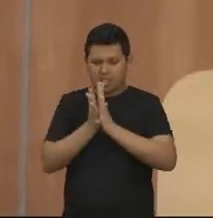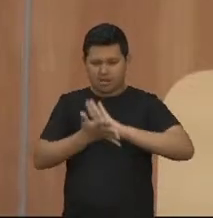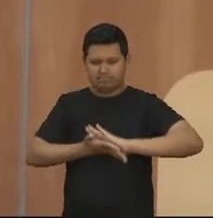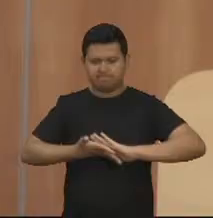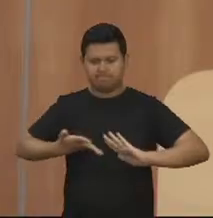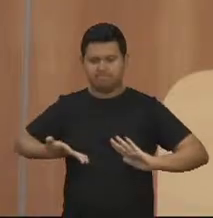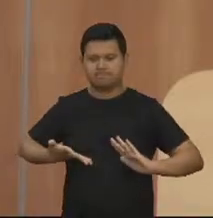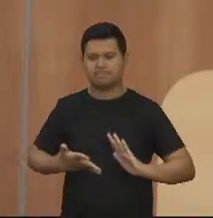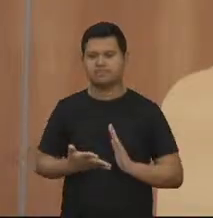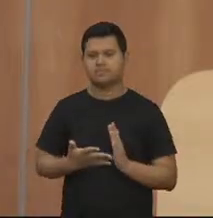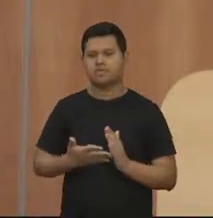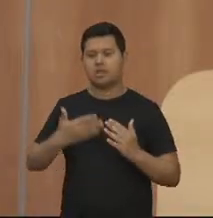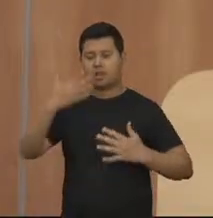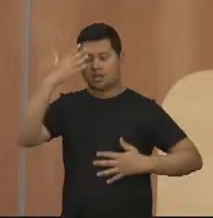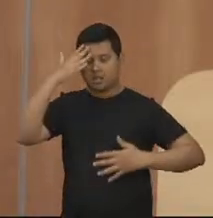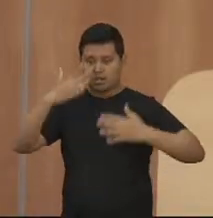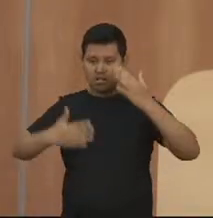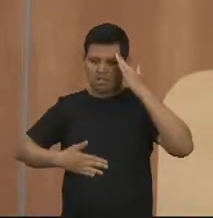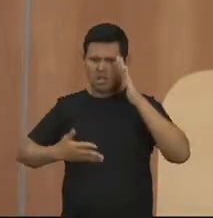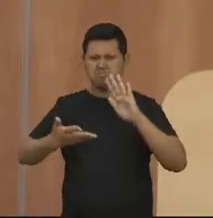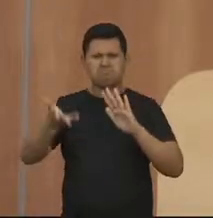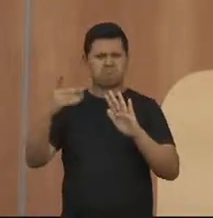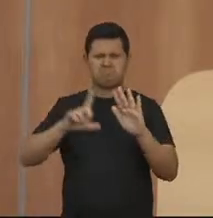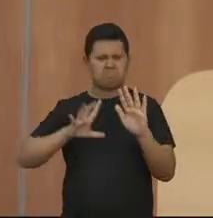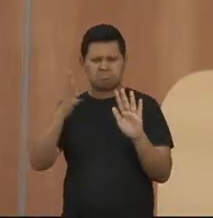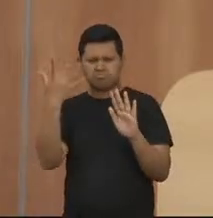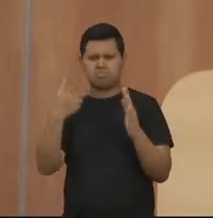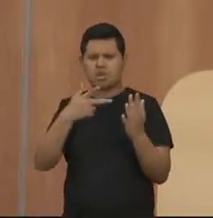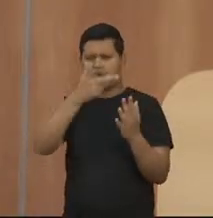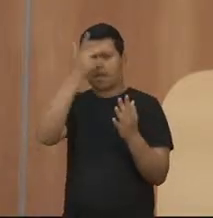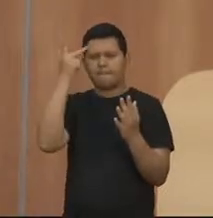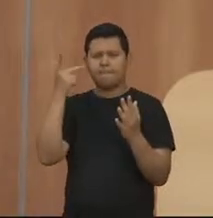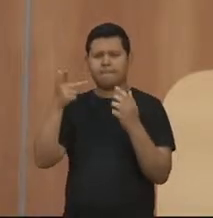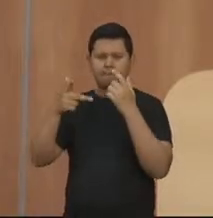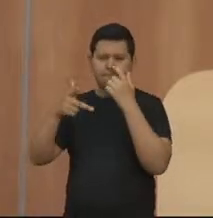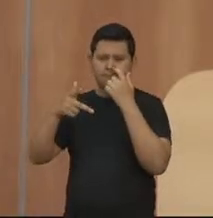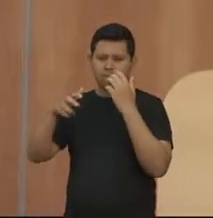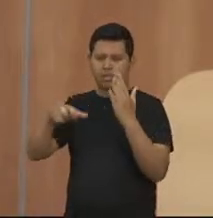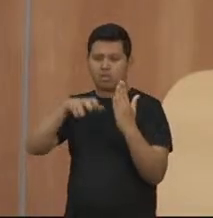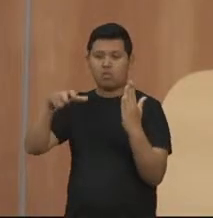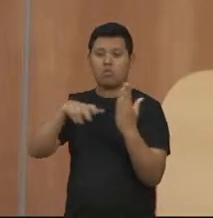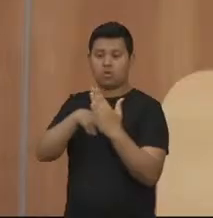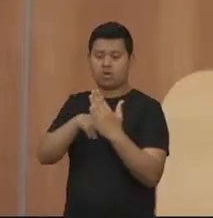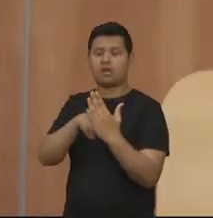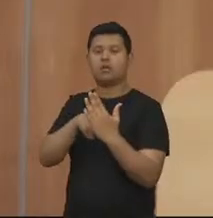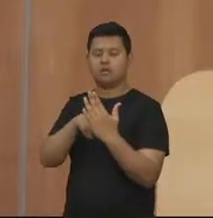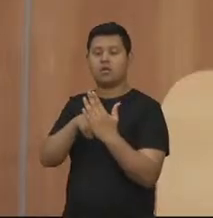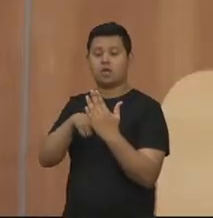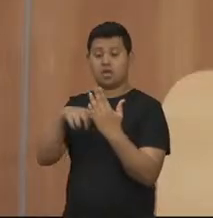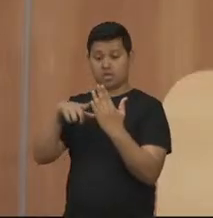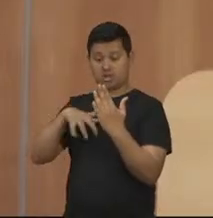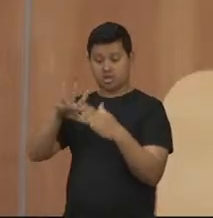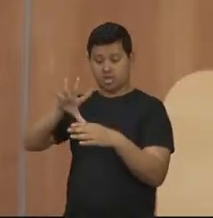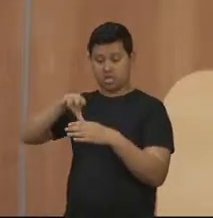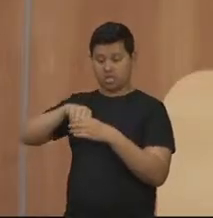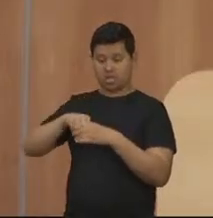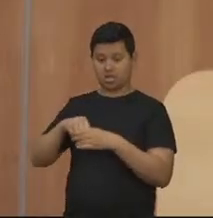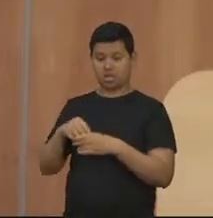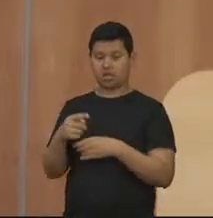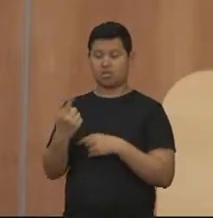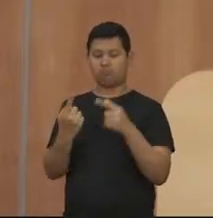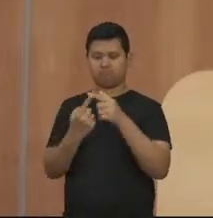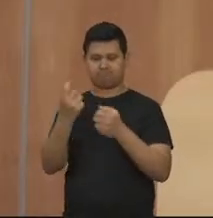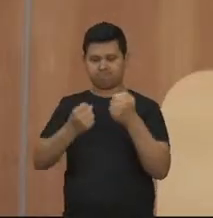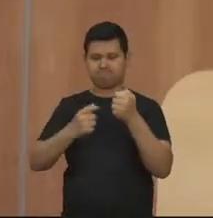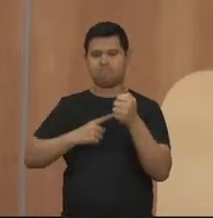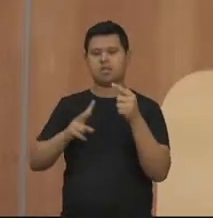ontem, né, Hernani? Que bateu o carro em algum local, a criança estava na cadeirinha e ela foi salva. Então, vocês veem, pessoal, o